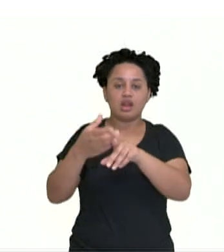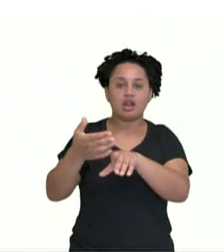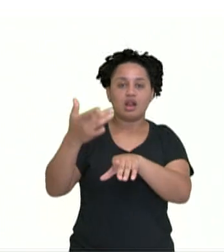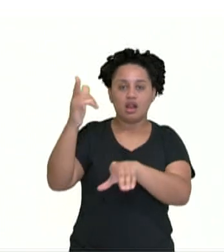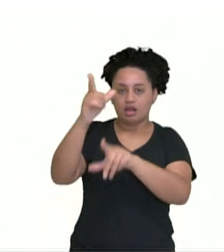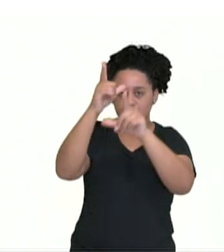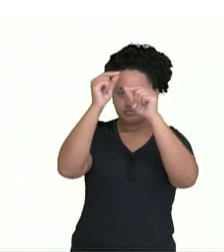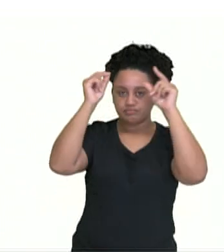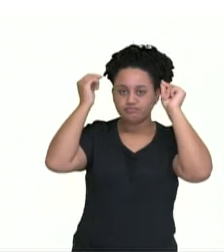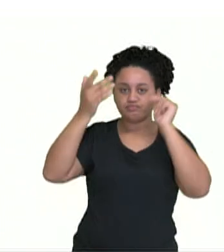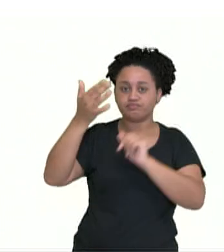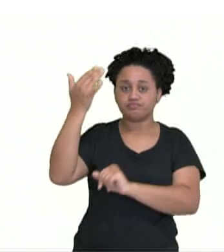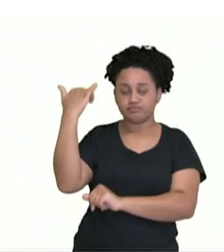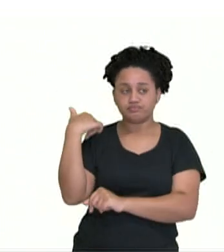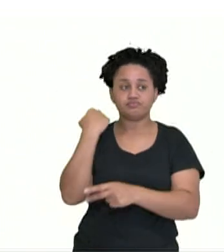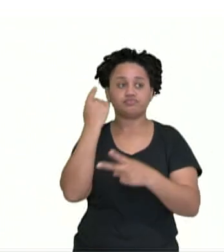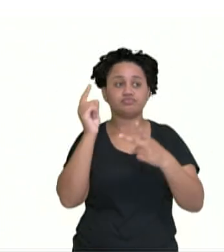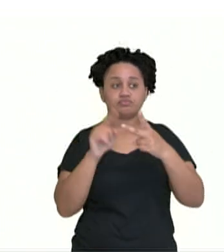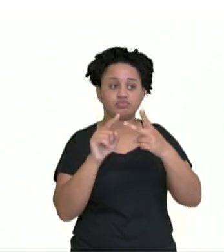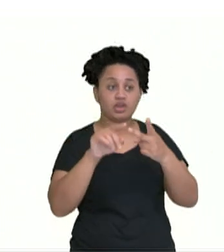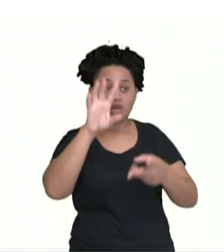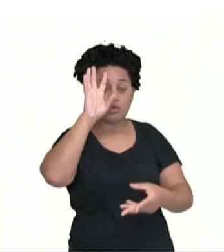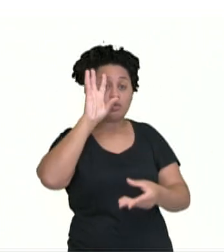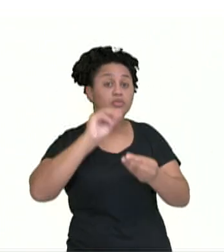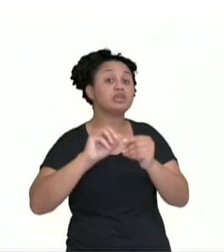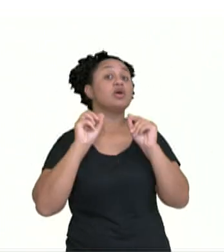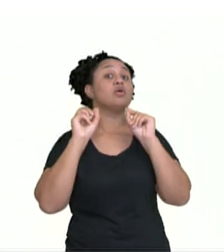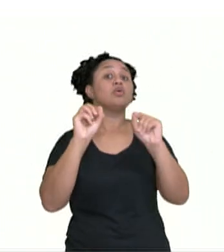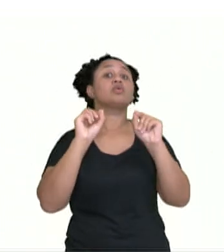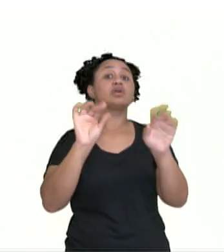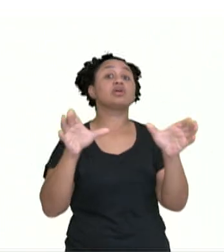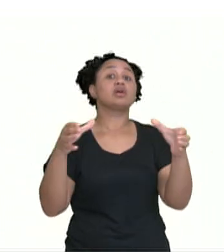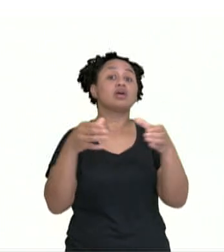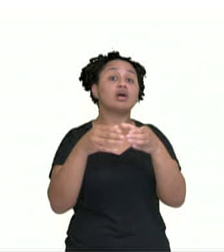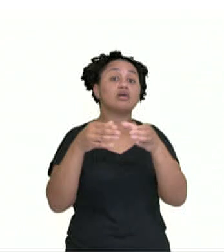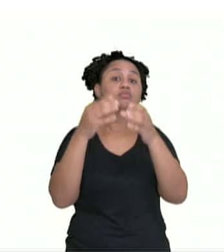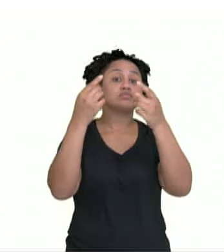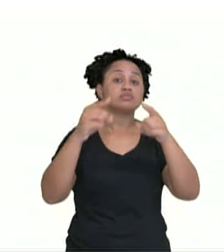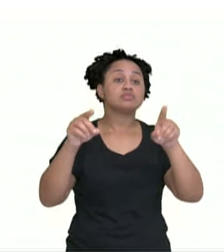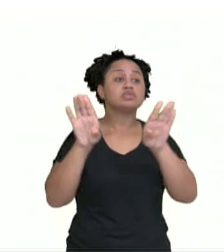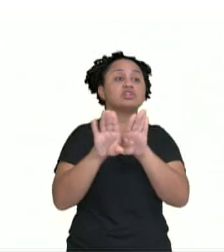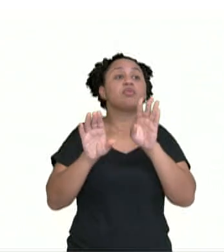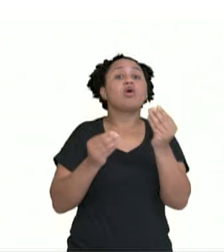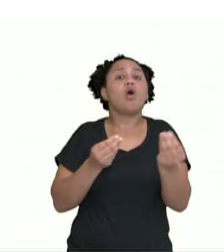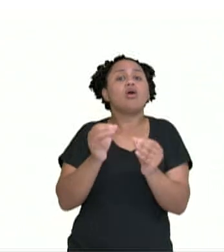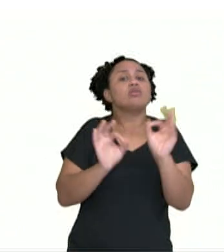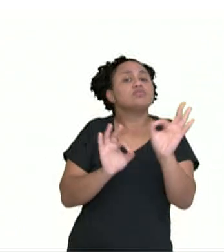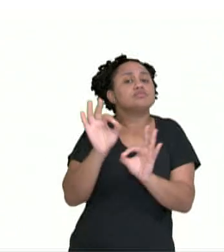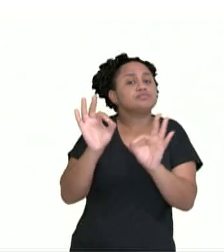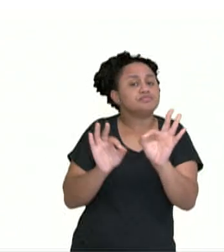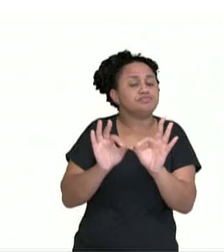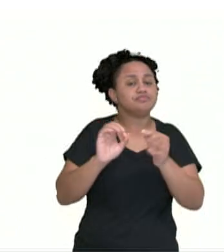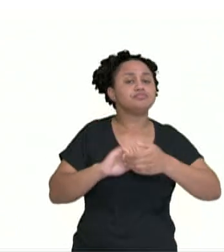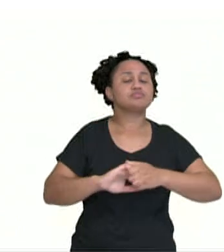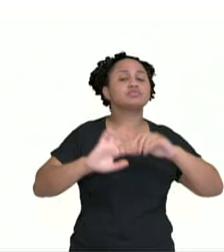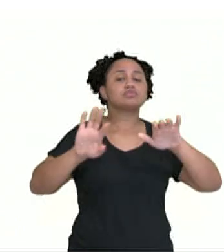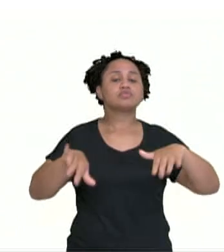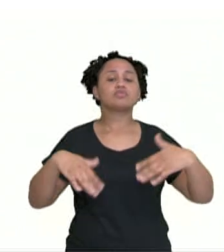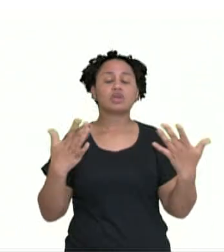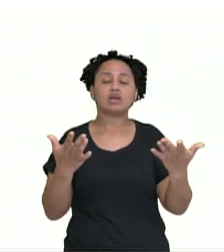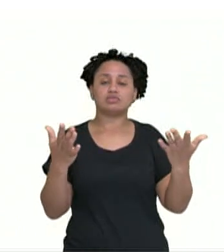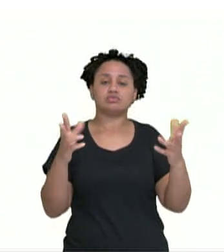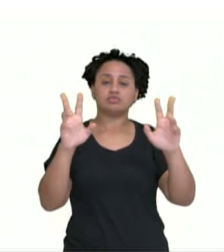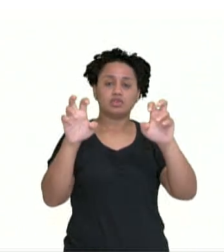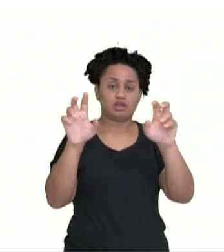Antiga, compreender o que é uma orquestra e como ela se organiza. Quando falamos em música,